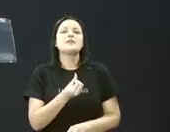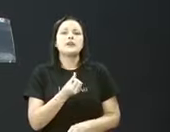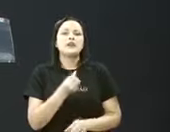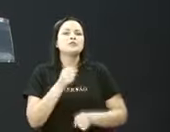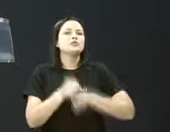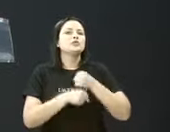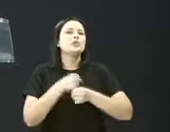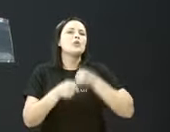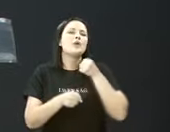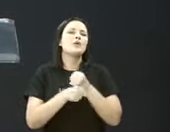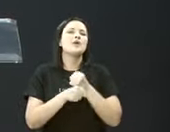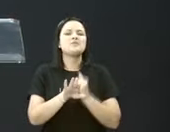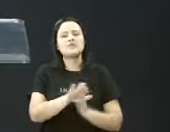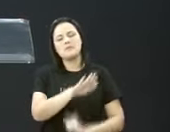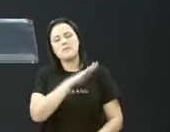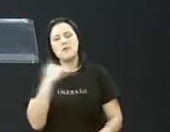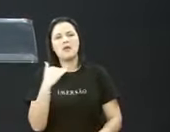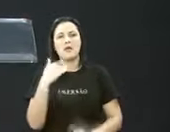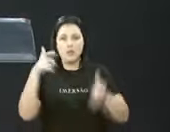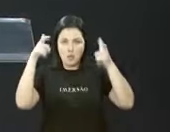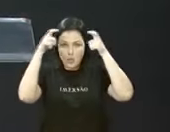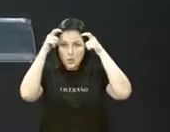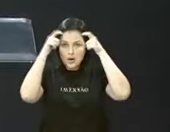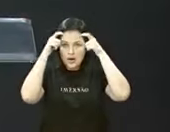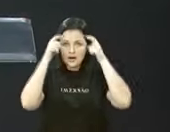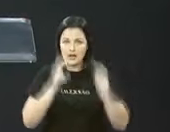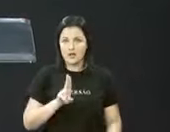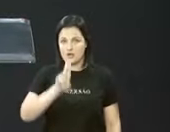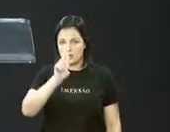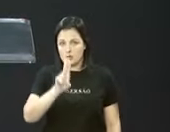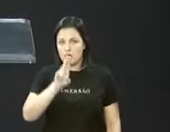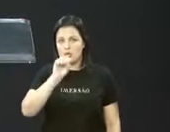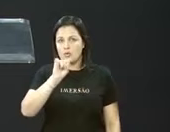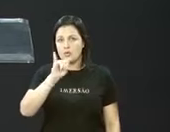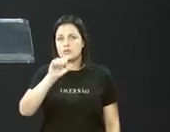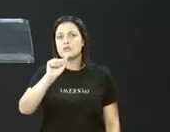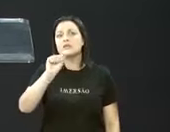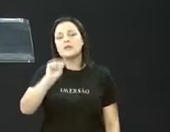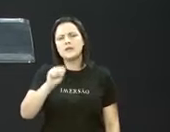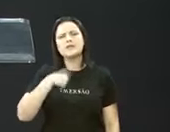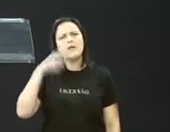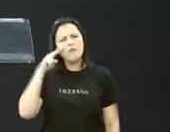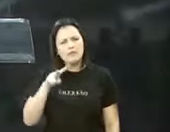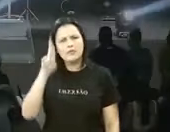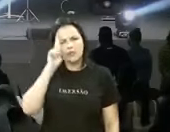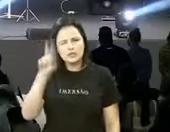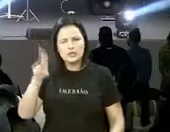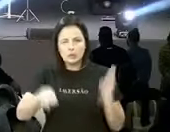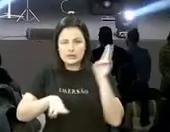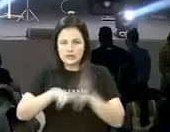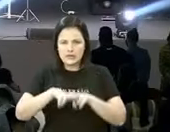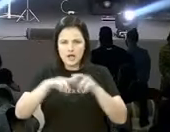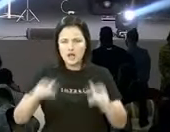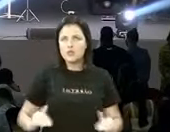No ano em que morreu o rei Uzias, eu vi o Senhor assentado num alto e sublime trono, e o seu séquito enchia